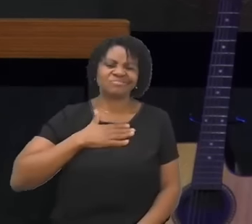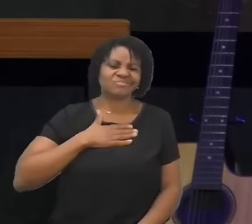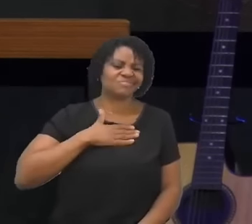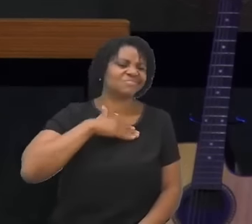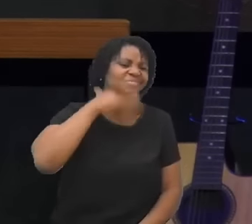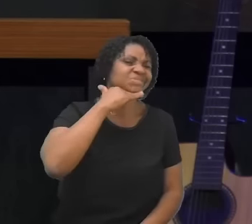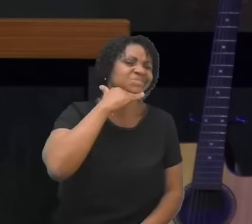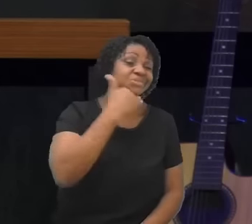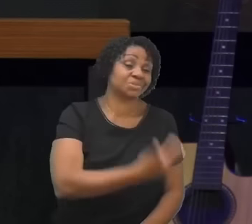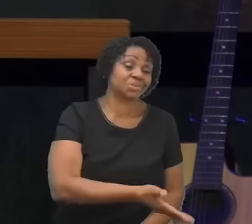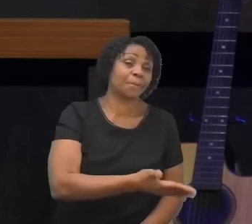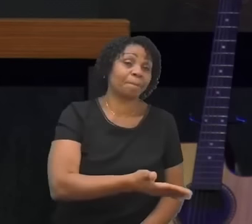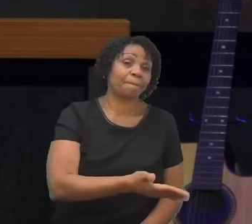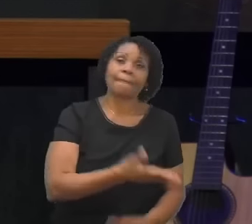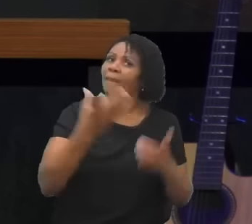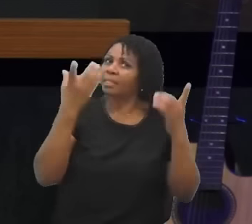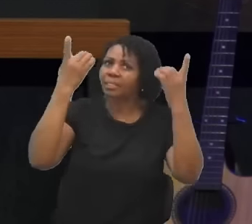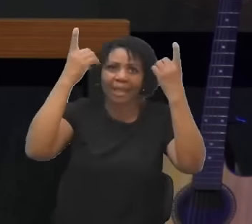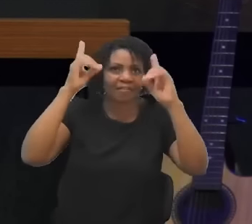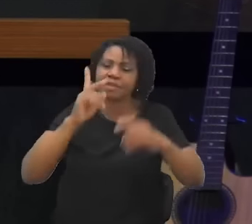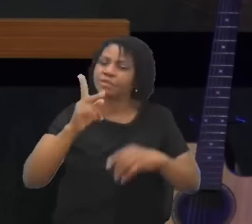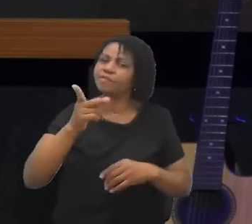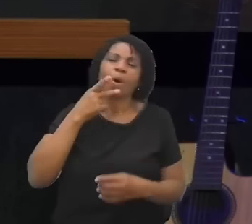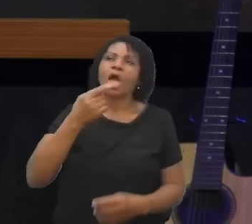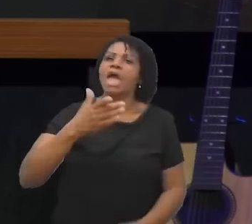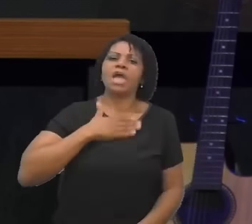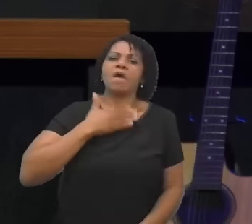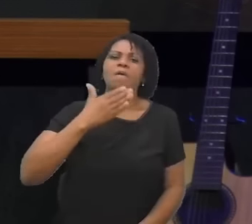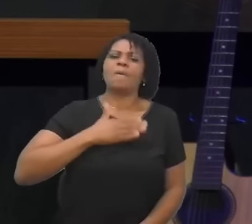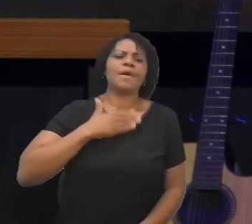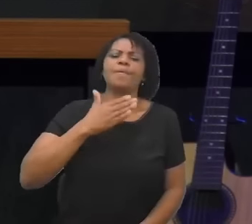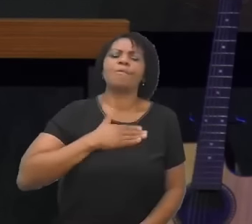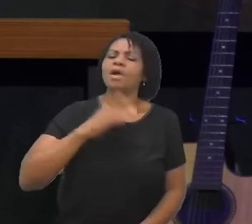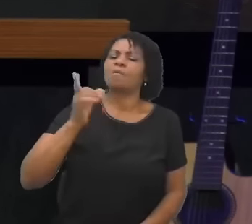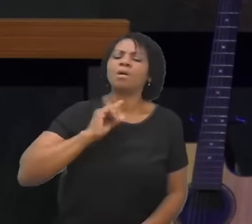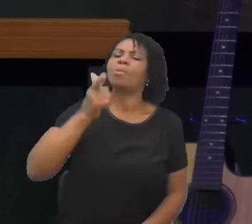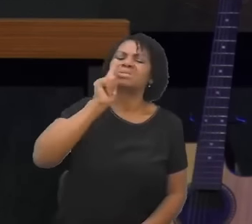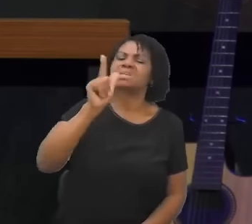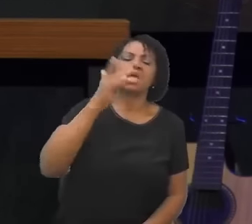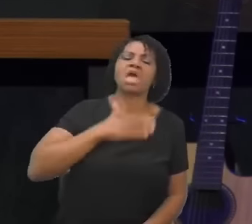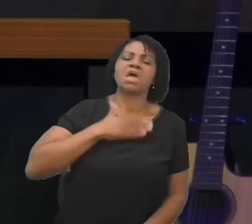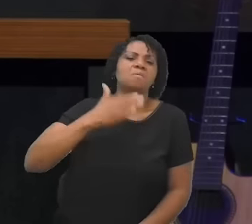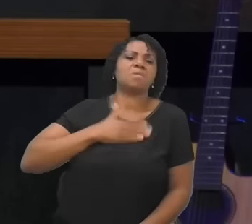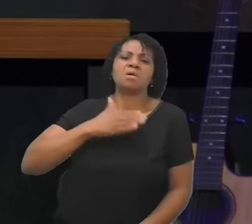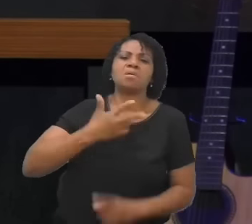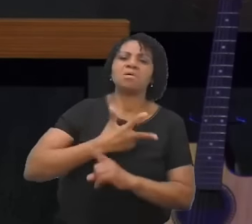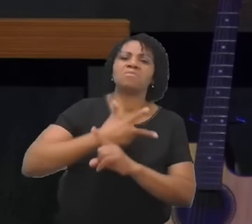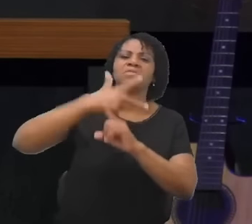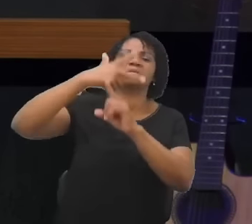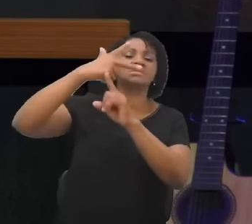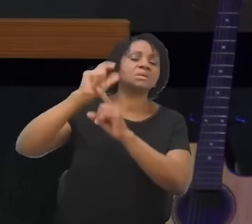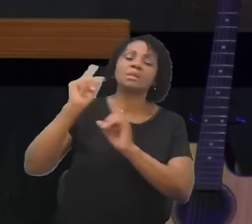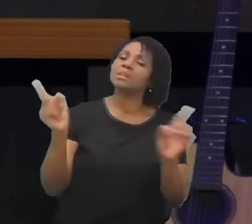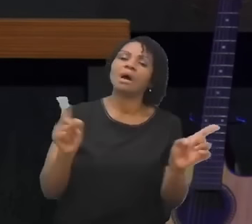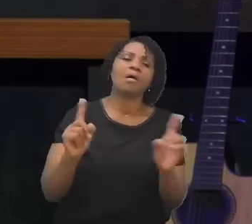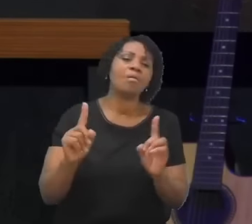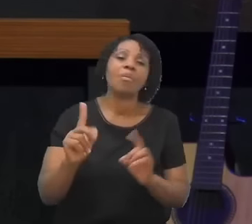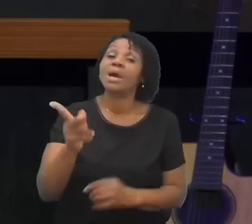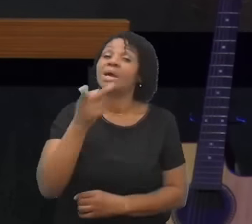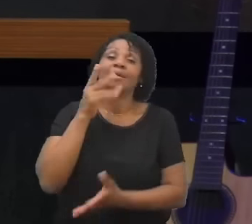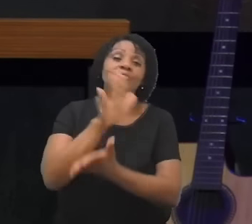estômago. Mas eu, Davi não fez isso. Eu fui, eu fiz, eu derrubei. Eu venci os filisteus. Ele não